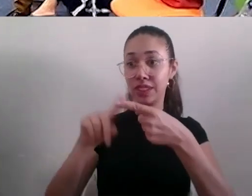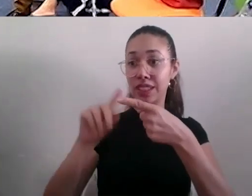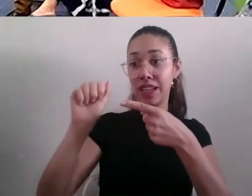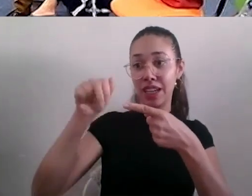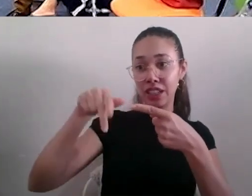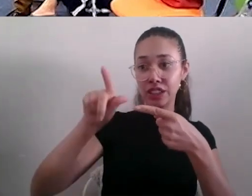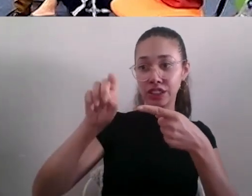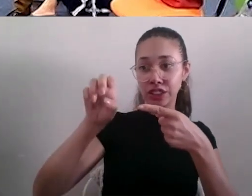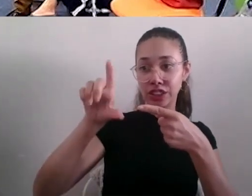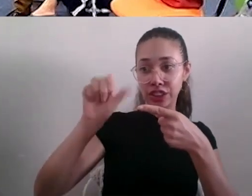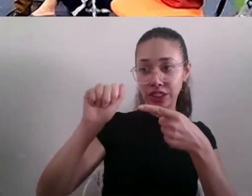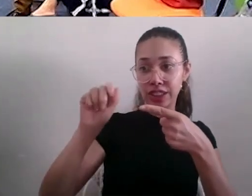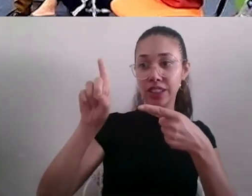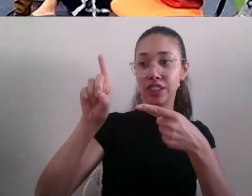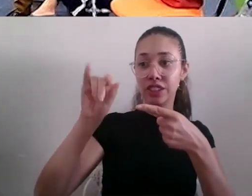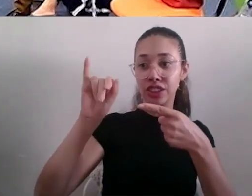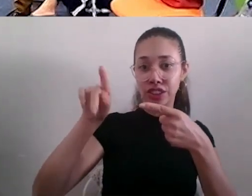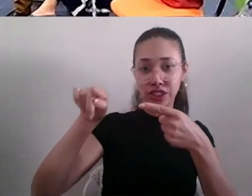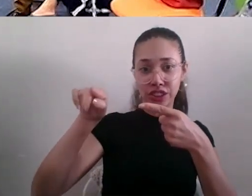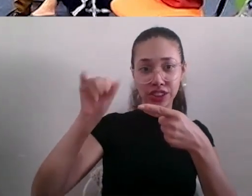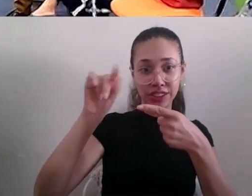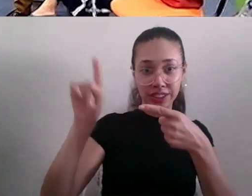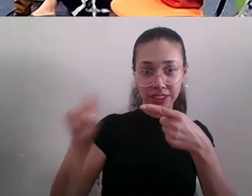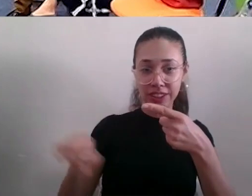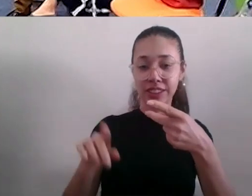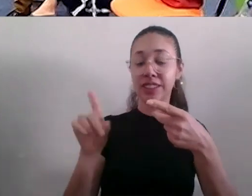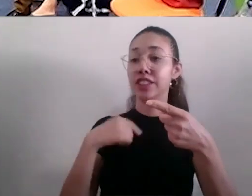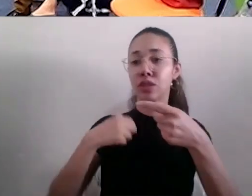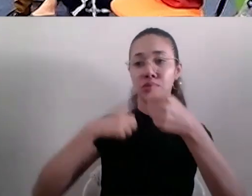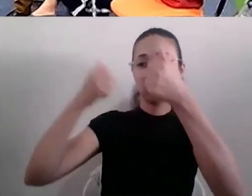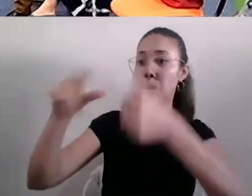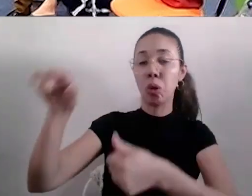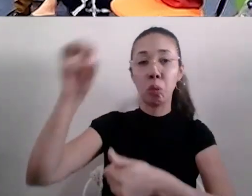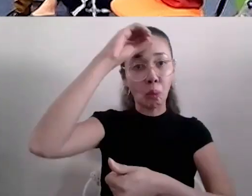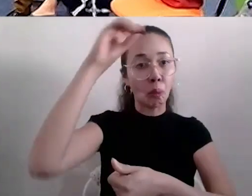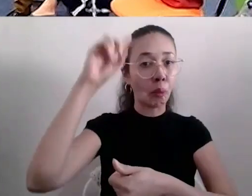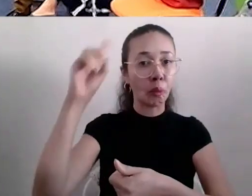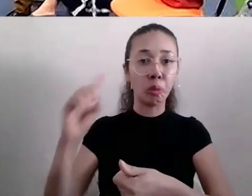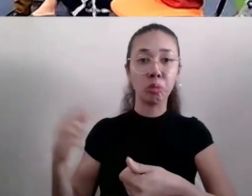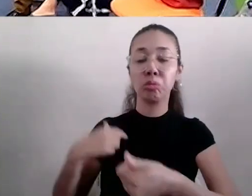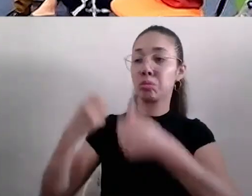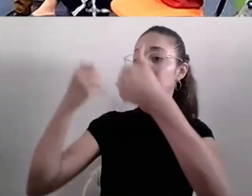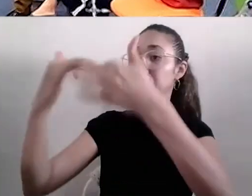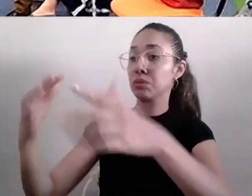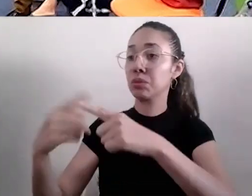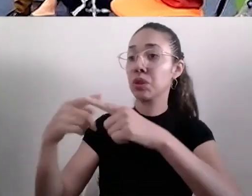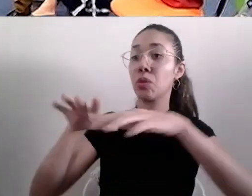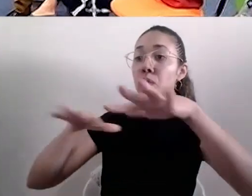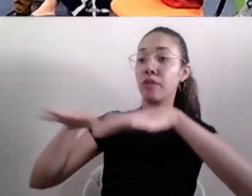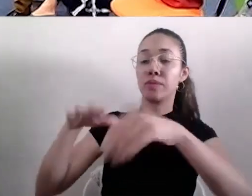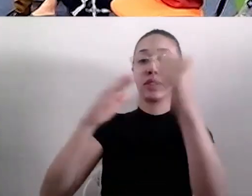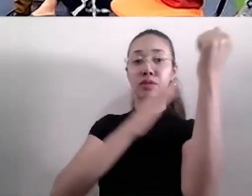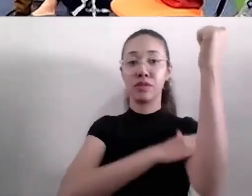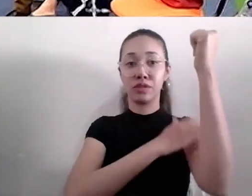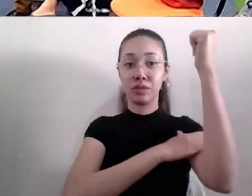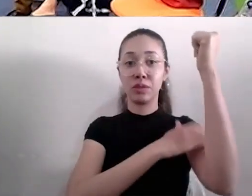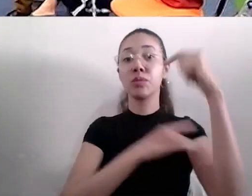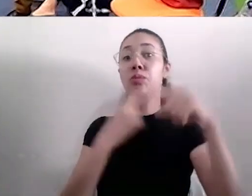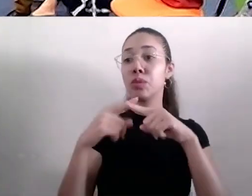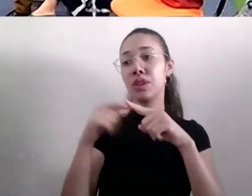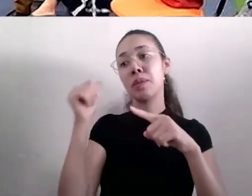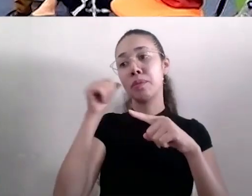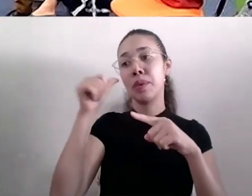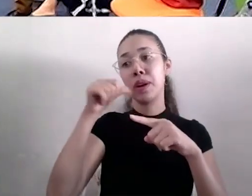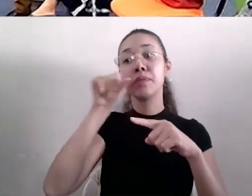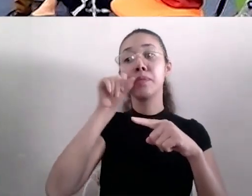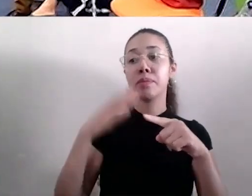nunca tinha ouvido falar, eu contei a história toda, inclusive a parte do movimento feminista, porque eu acompanhei, porque a minha mãe era membro, fazia parte do